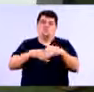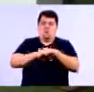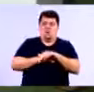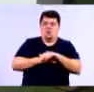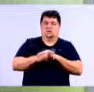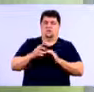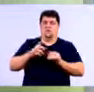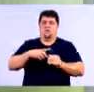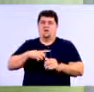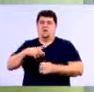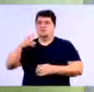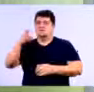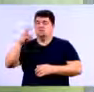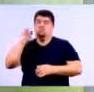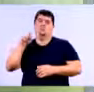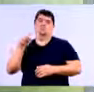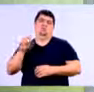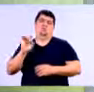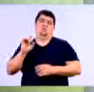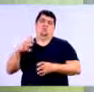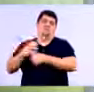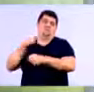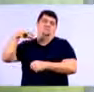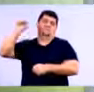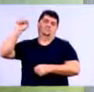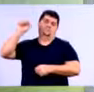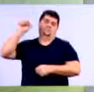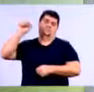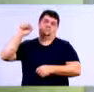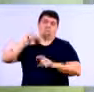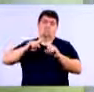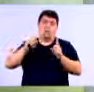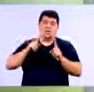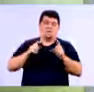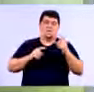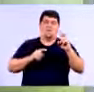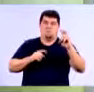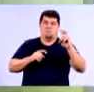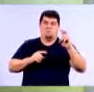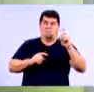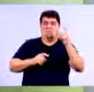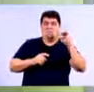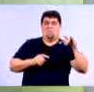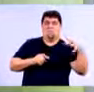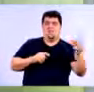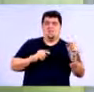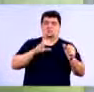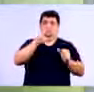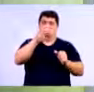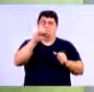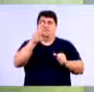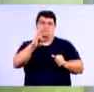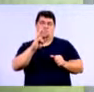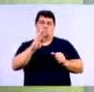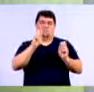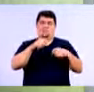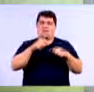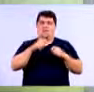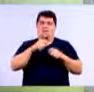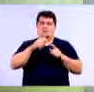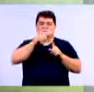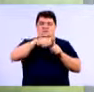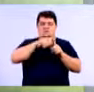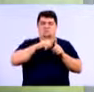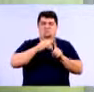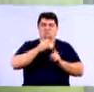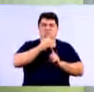possivelmente ganha R$5.000. Mas se você pegar esse mesmo 1 milhão e aplicar num CDB 100% em renda fixa, você consegue, no